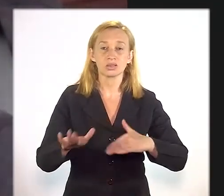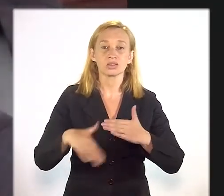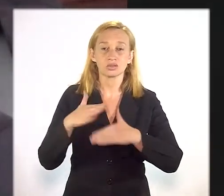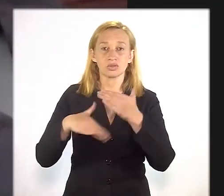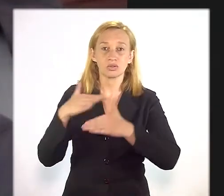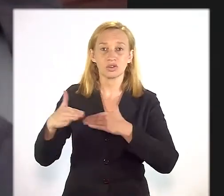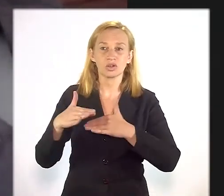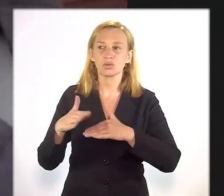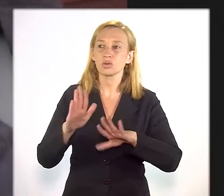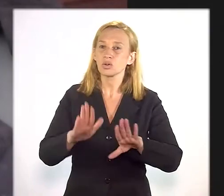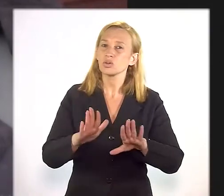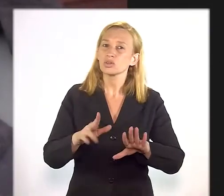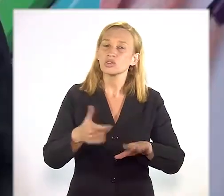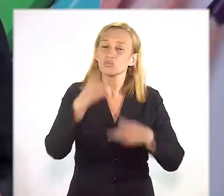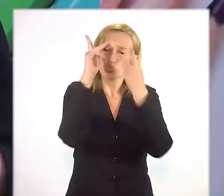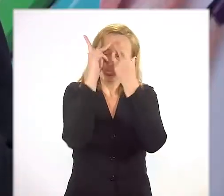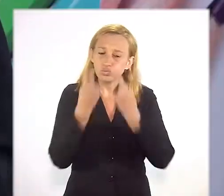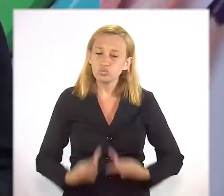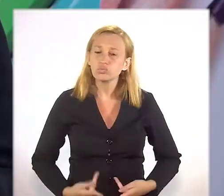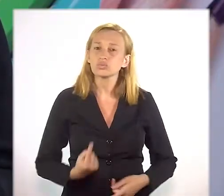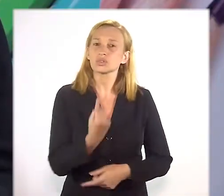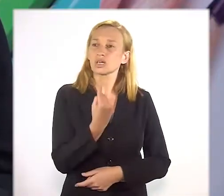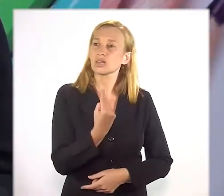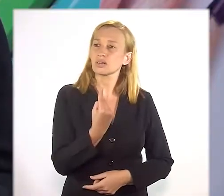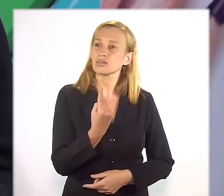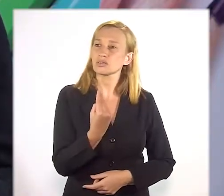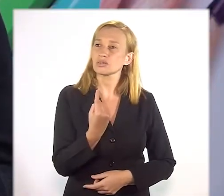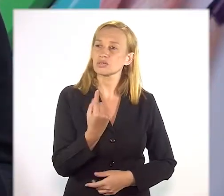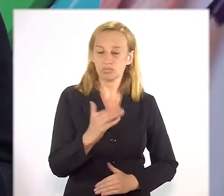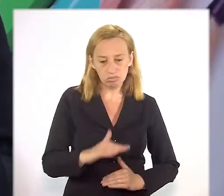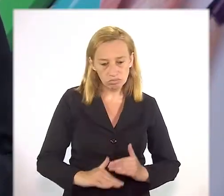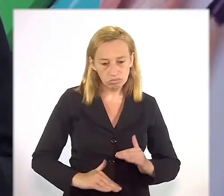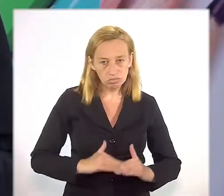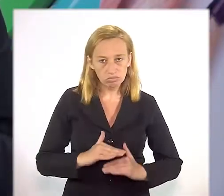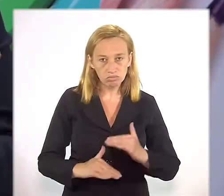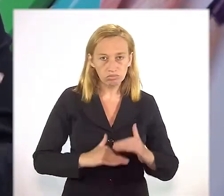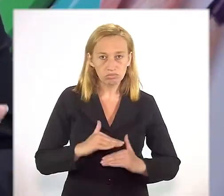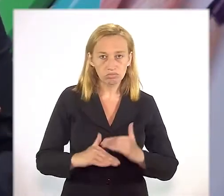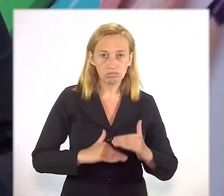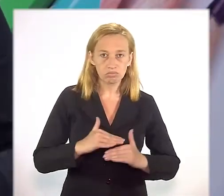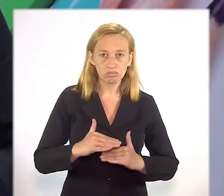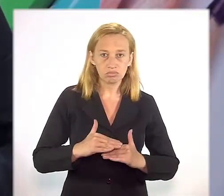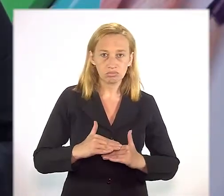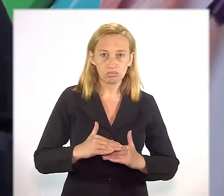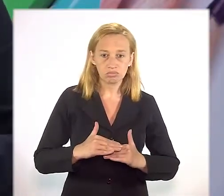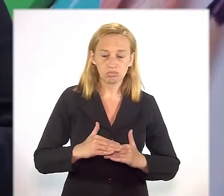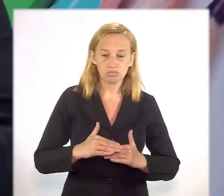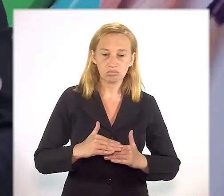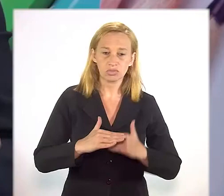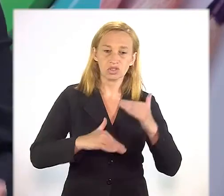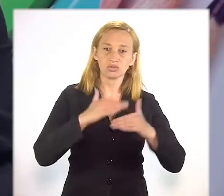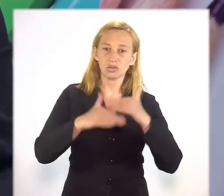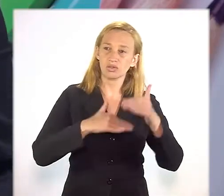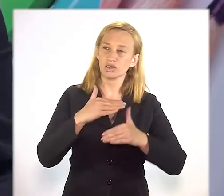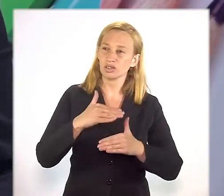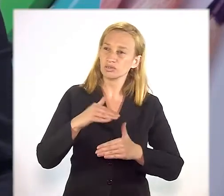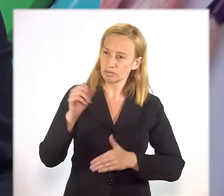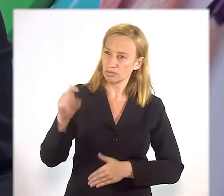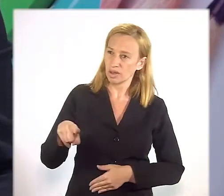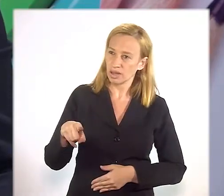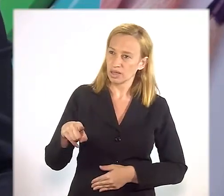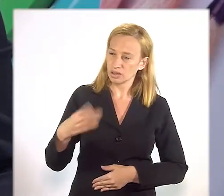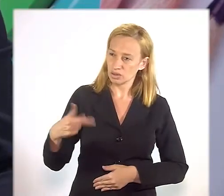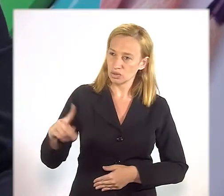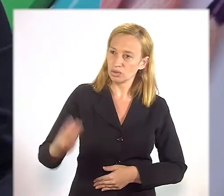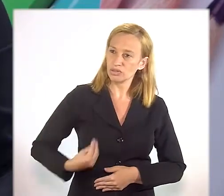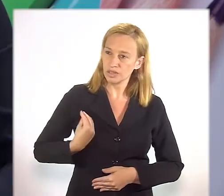e desenvolvimento local. Onde há um ser humano em desenvolvimento, dando passos na sua evolução,